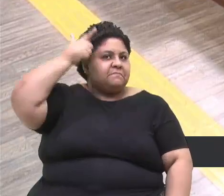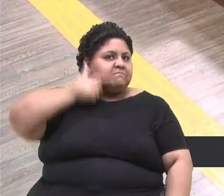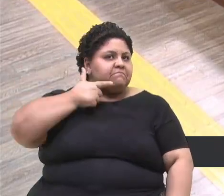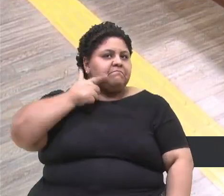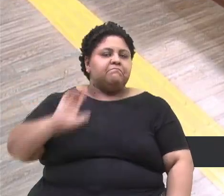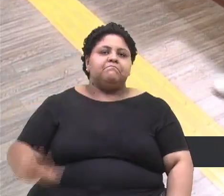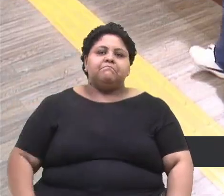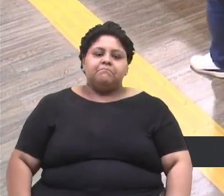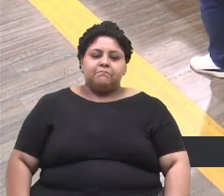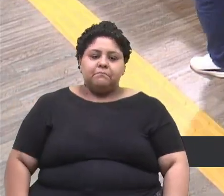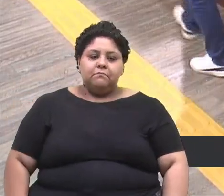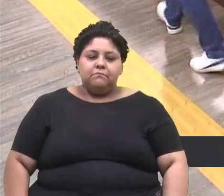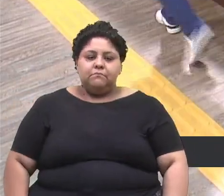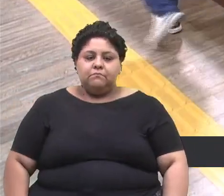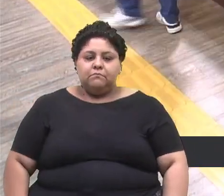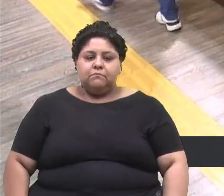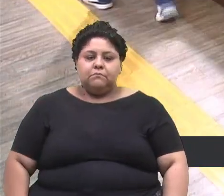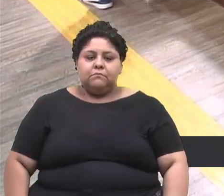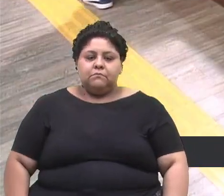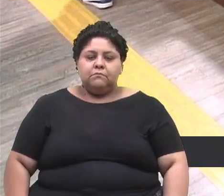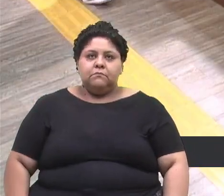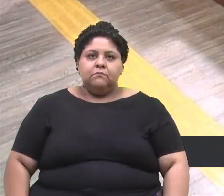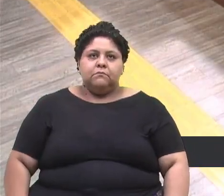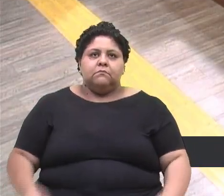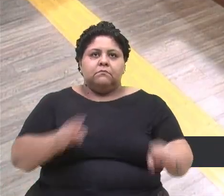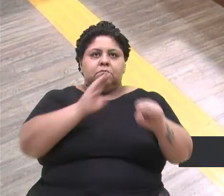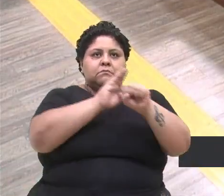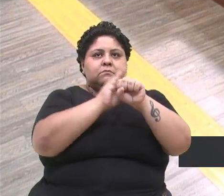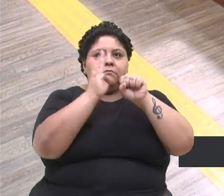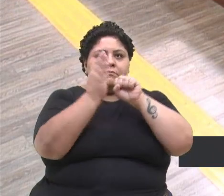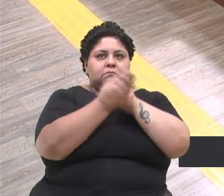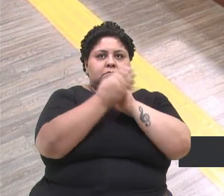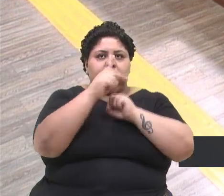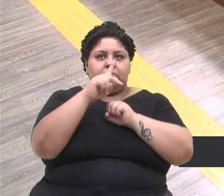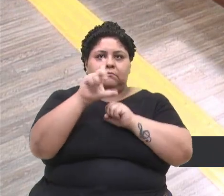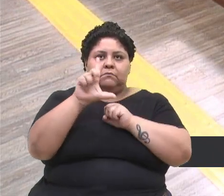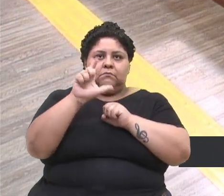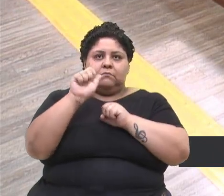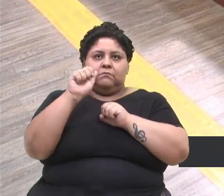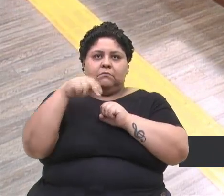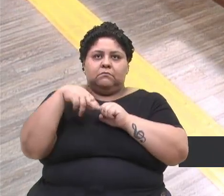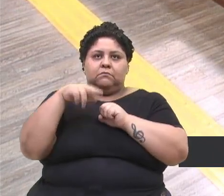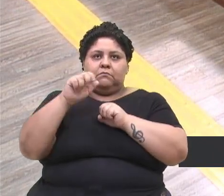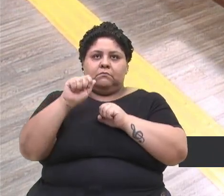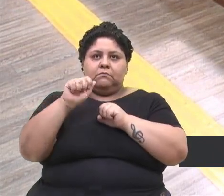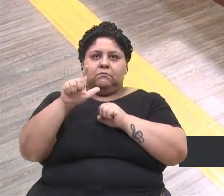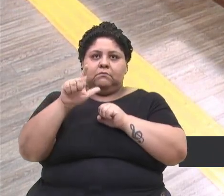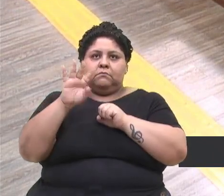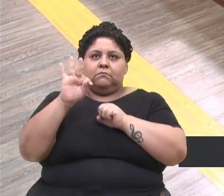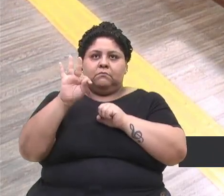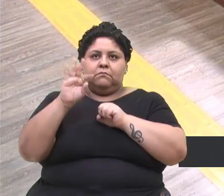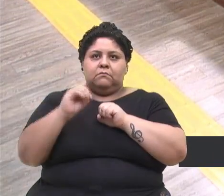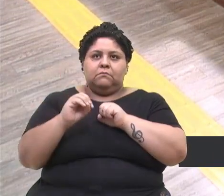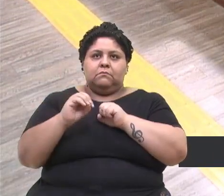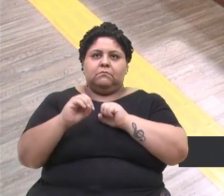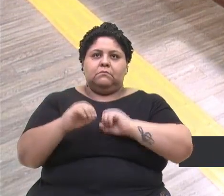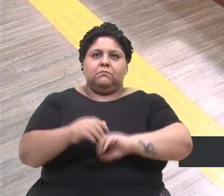Carinhato, do bairro Planalto. Pai do José Arthur e do Miguel.